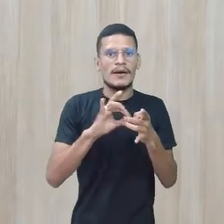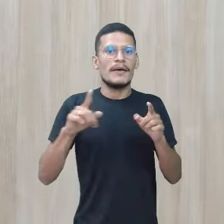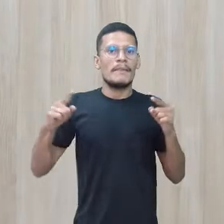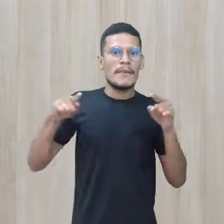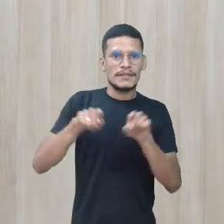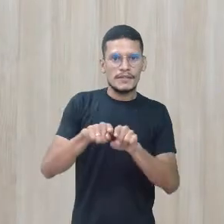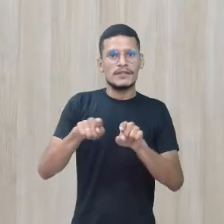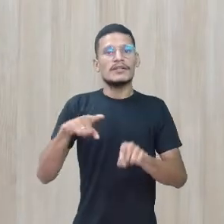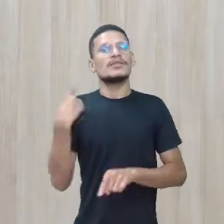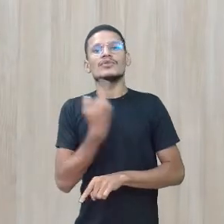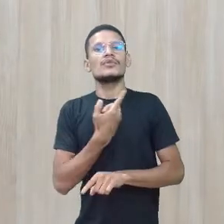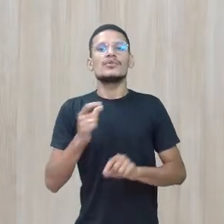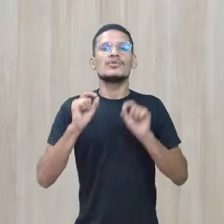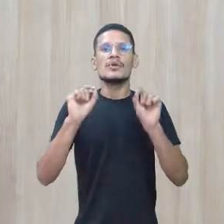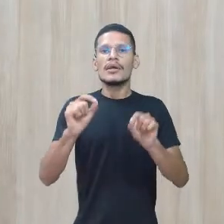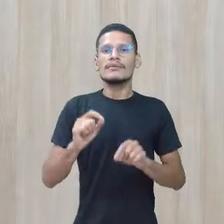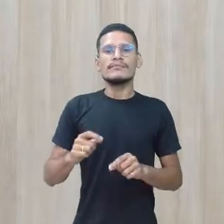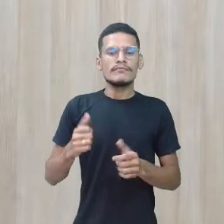vai